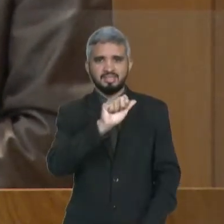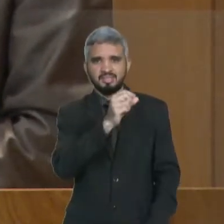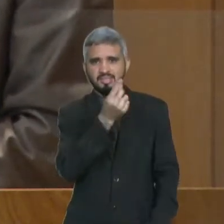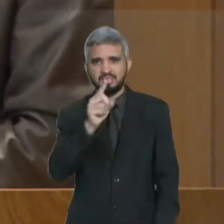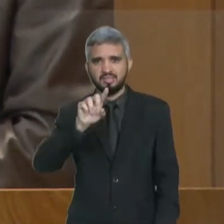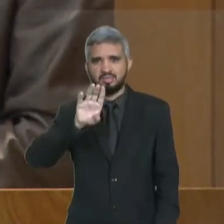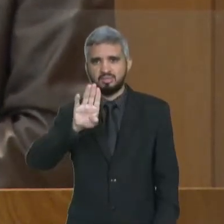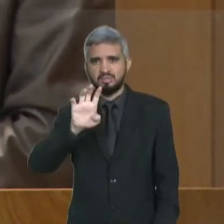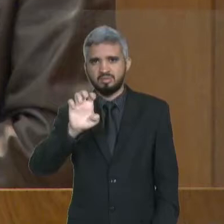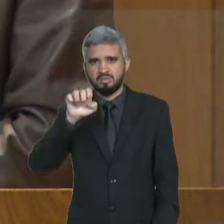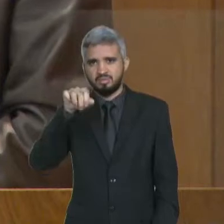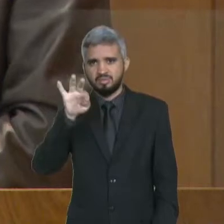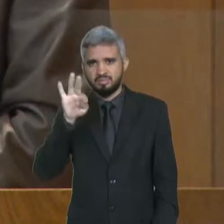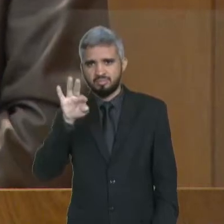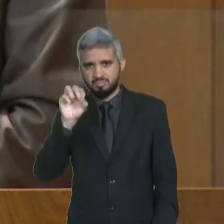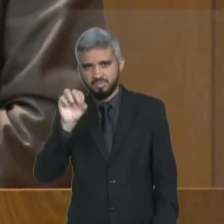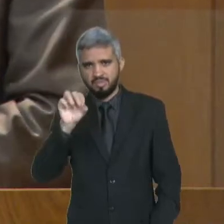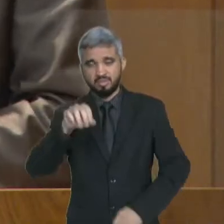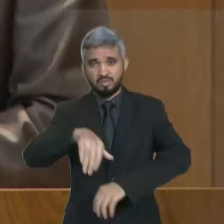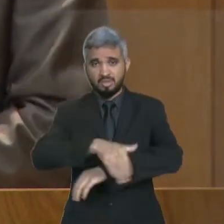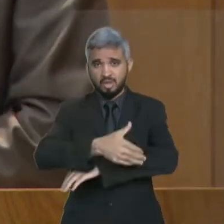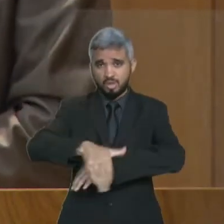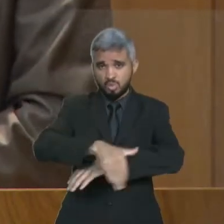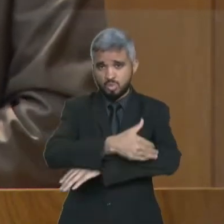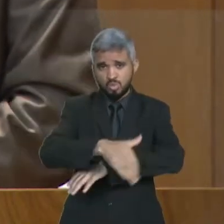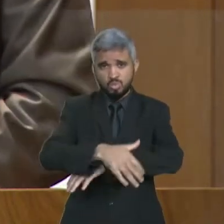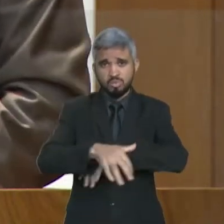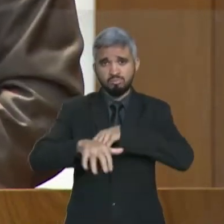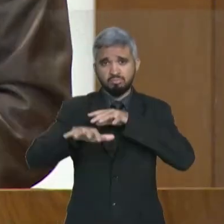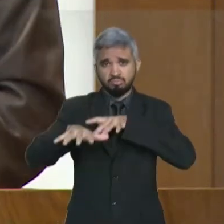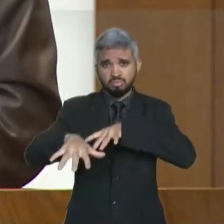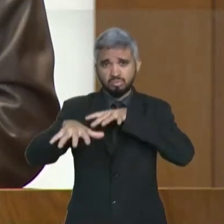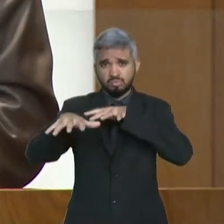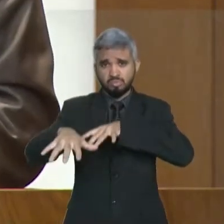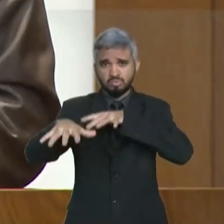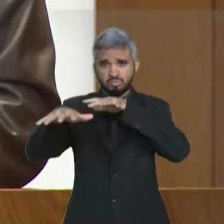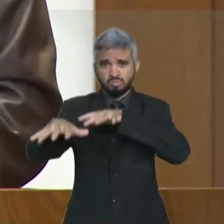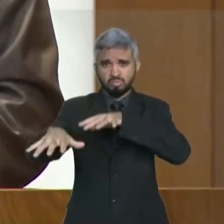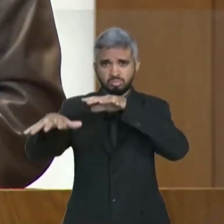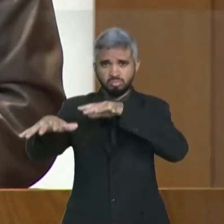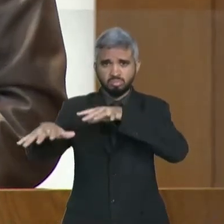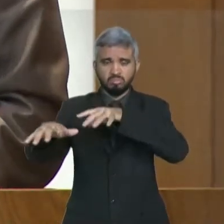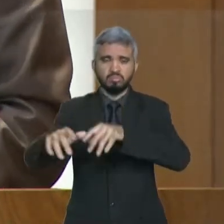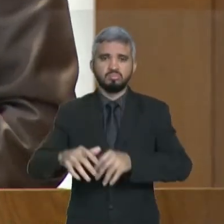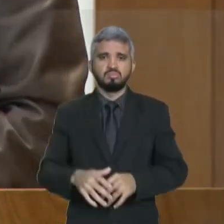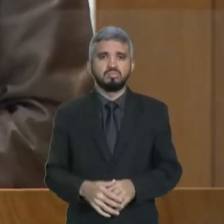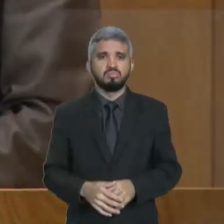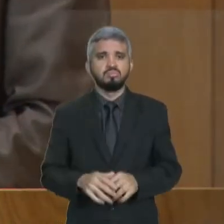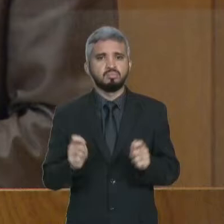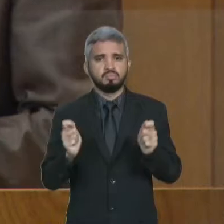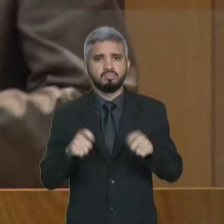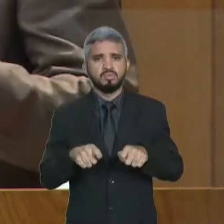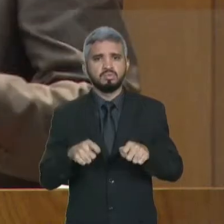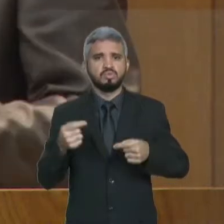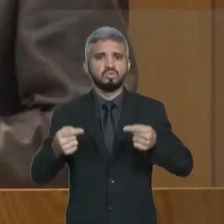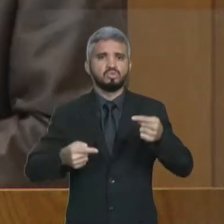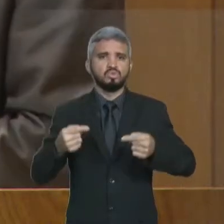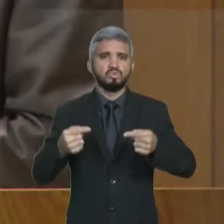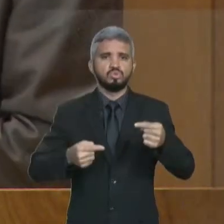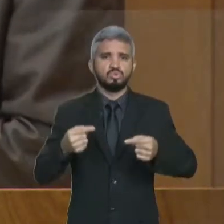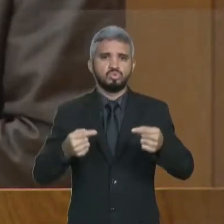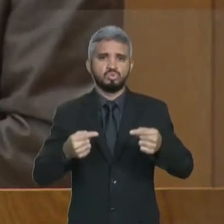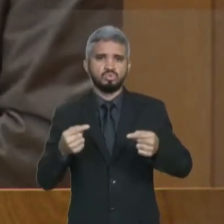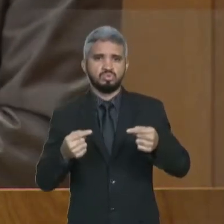colocando a caravana na rua para que possamos fazer esse importante debate no estado do Maranhão não a